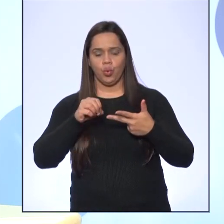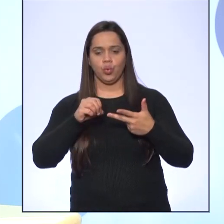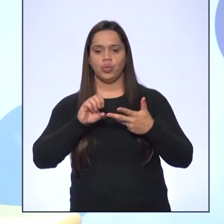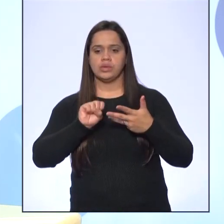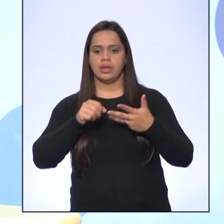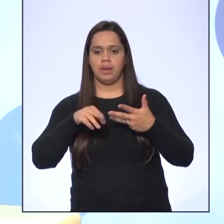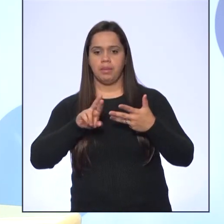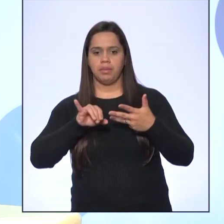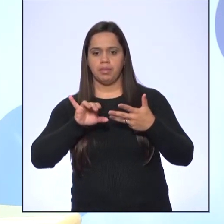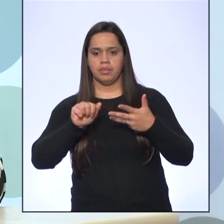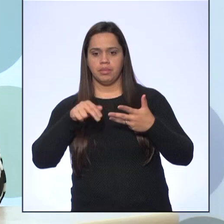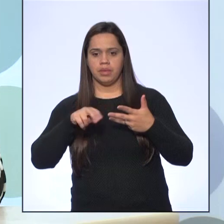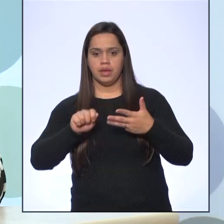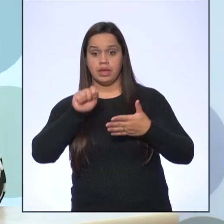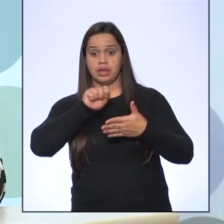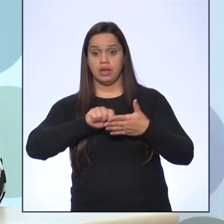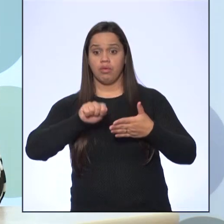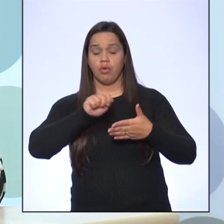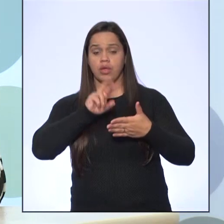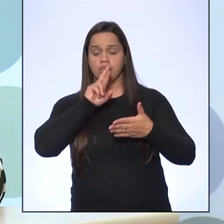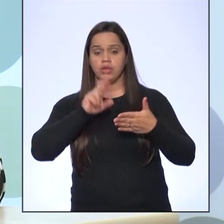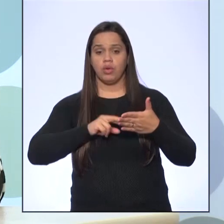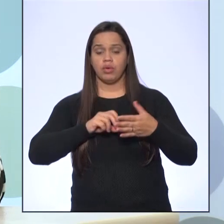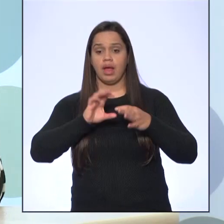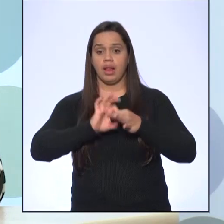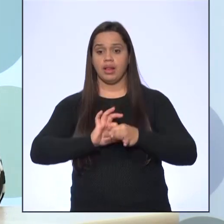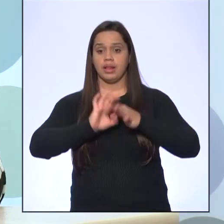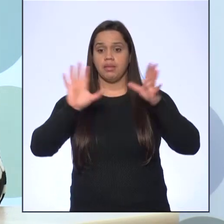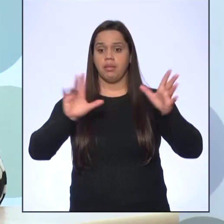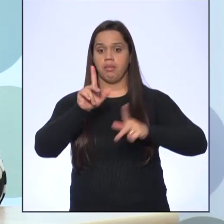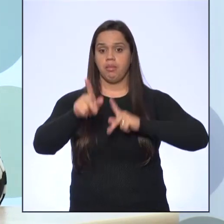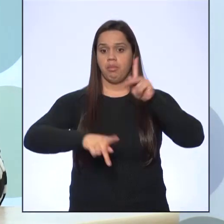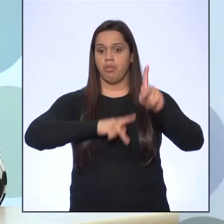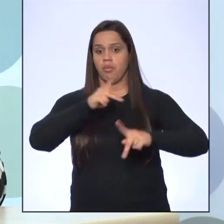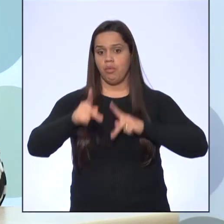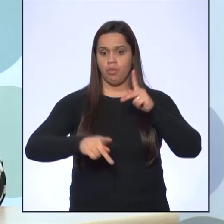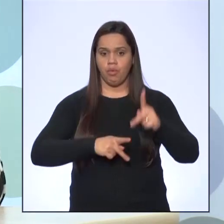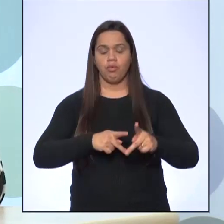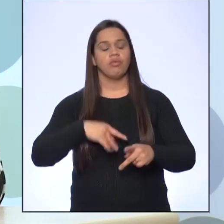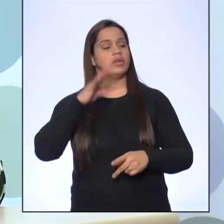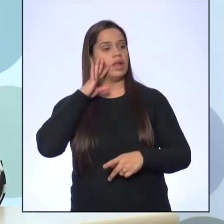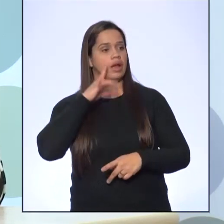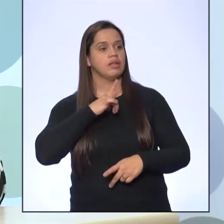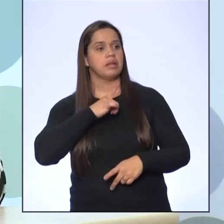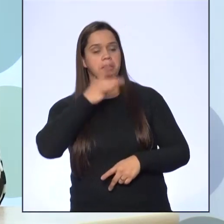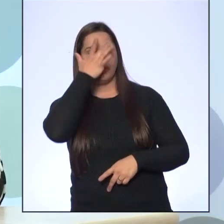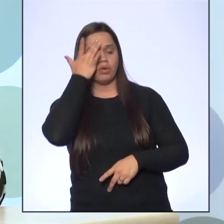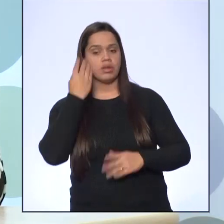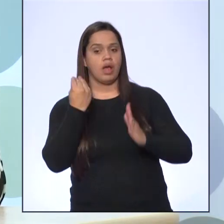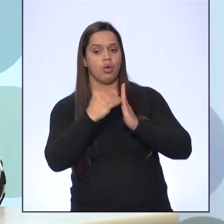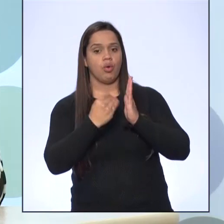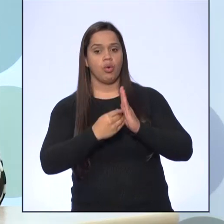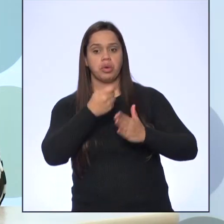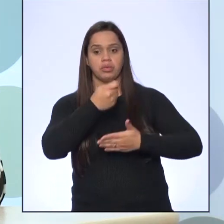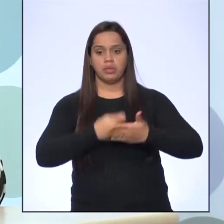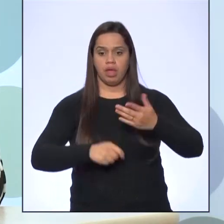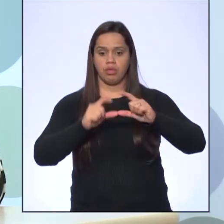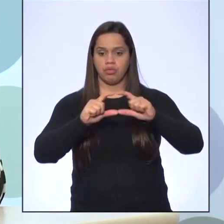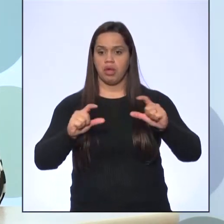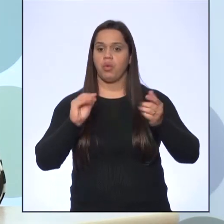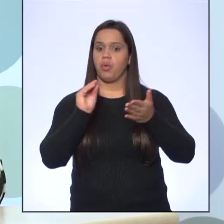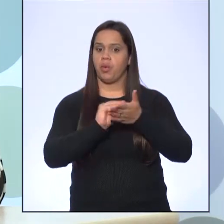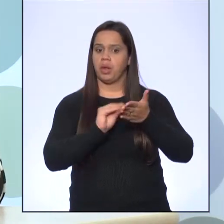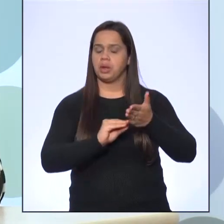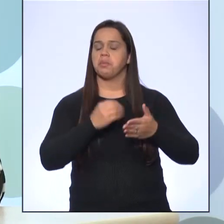Povo. Sim, e vi que tem um pessoal que, inclusive, está citando o texto, que é justamente o que a gente está se propondo, né? Mas perfeito,